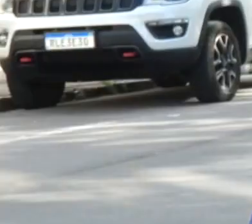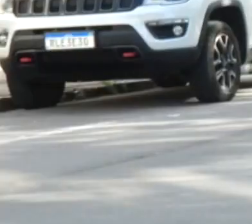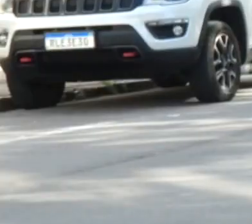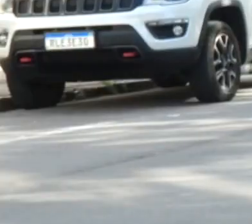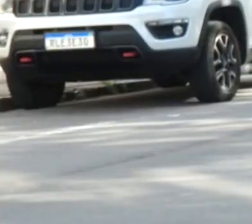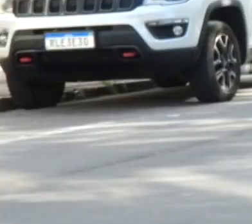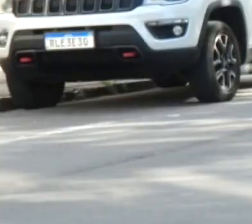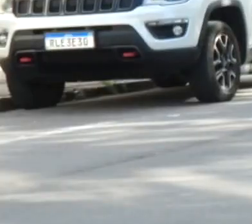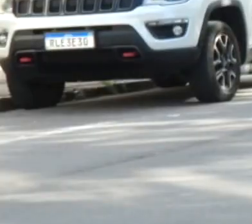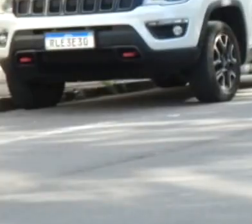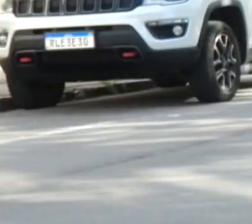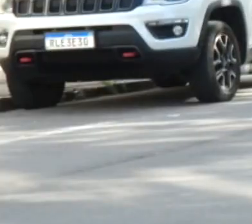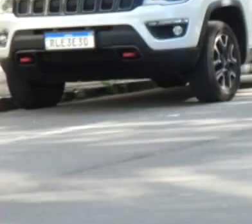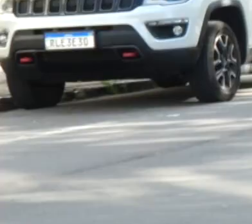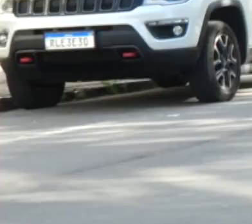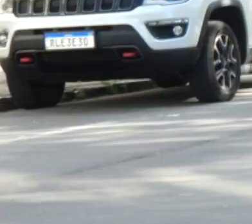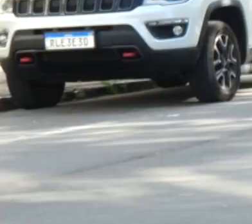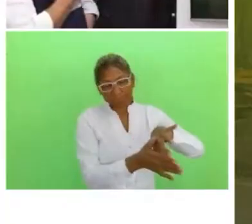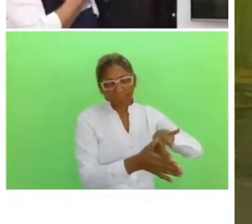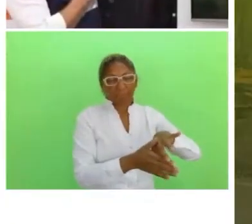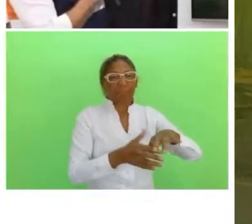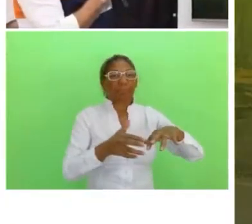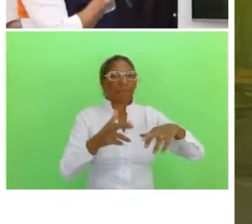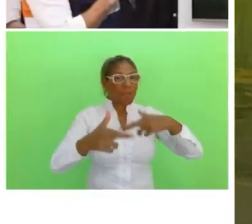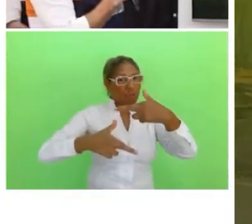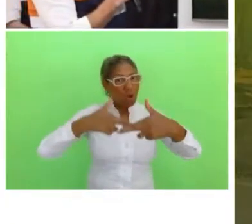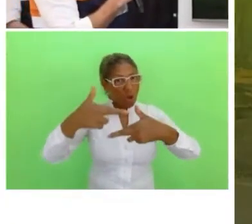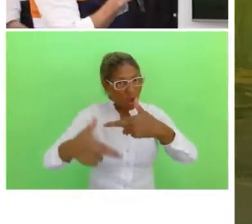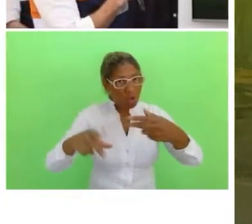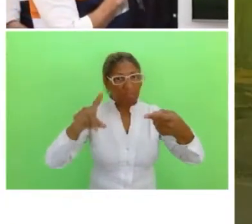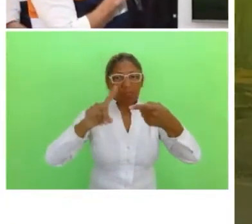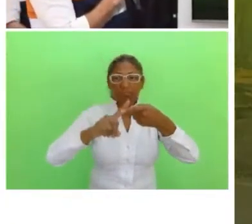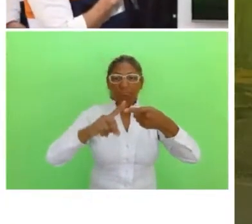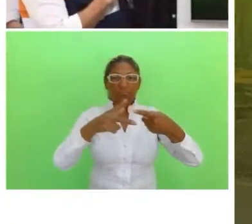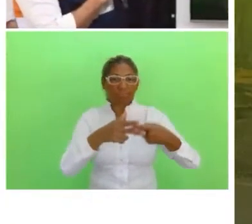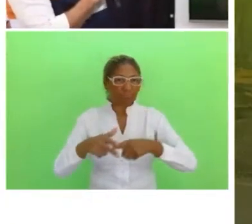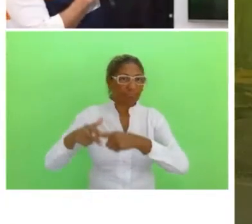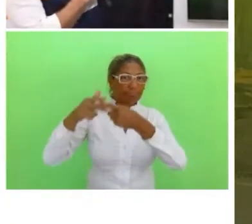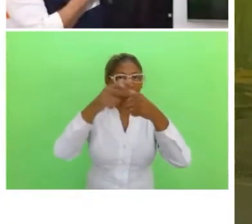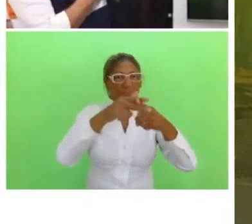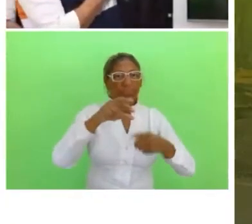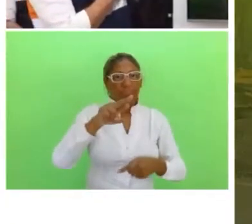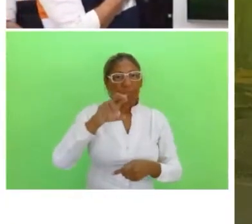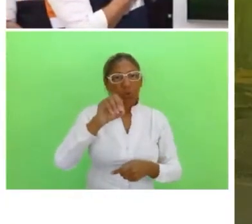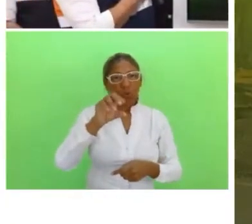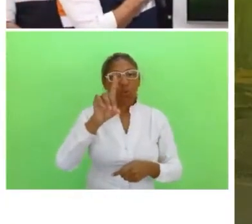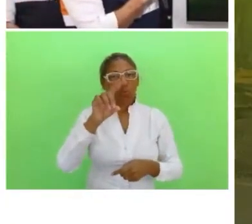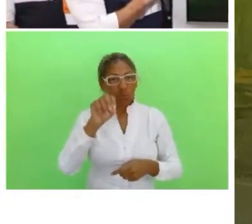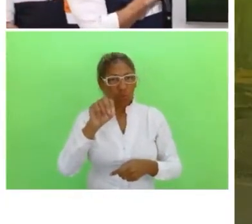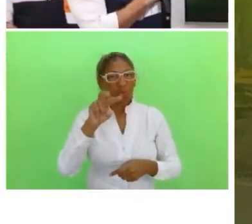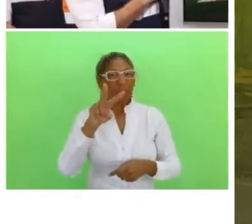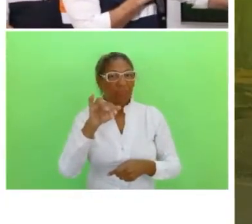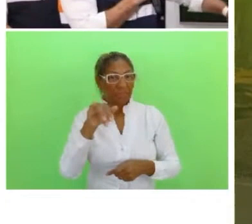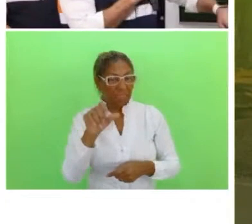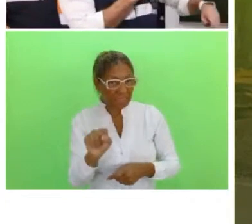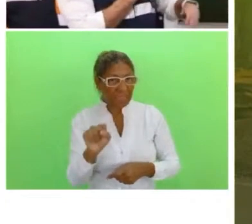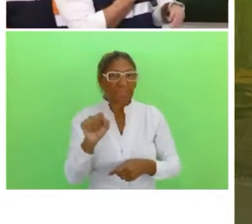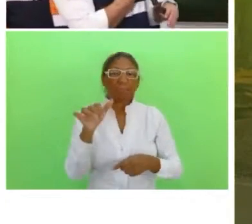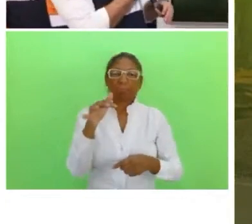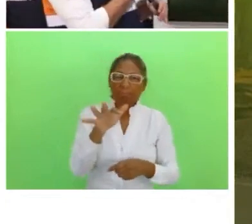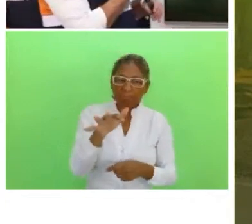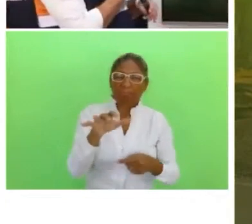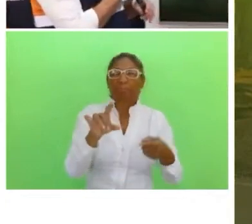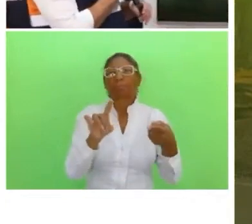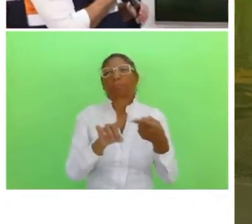avaliado em 19 bilhões de reais. Reconstrução e recuperação de rodovias, estradas e pontes, reconstrução total ou parcial de